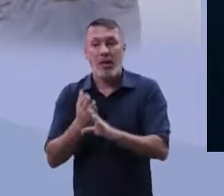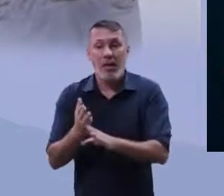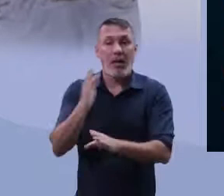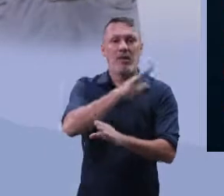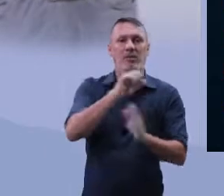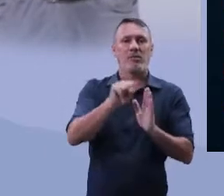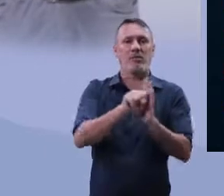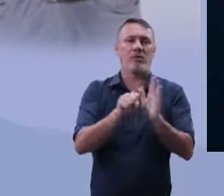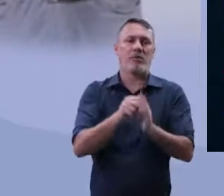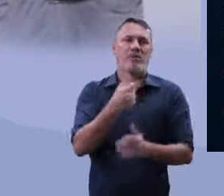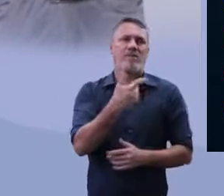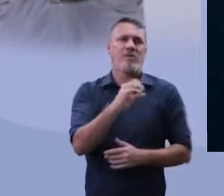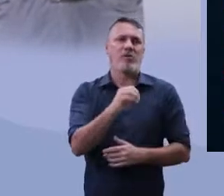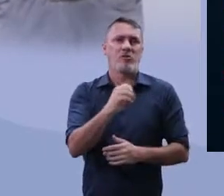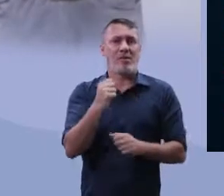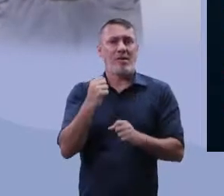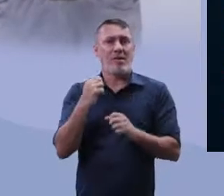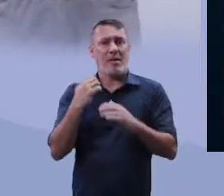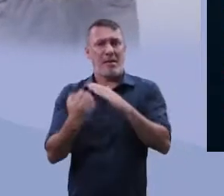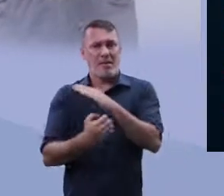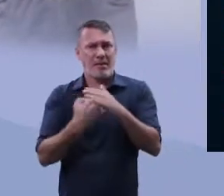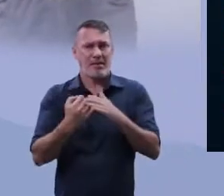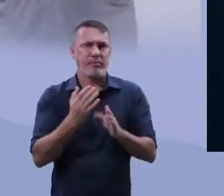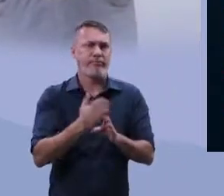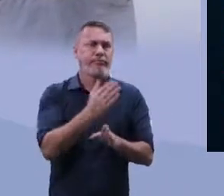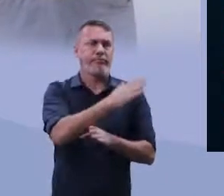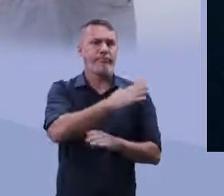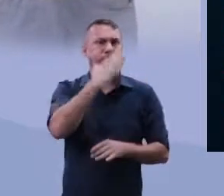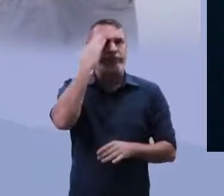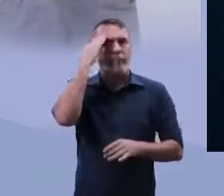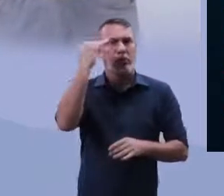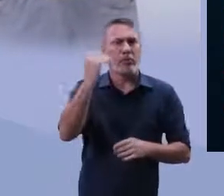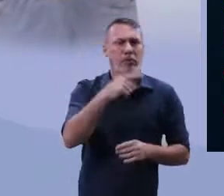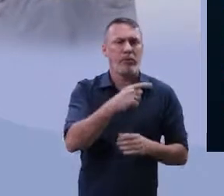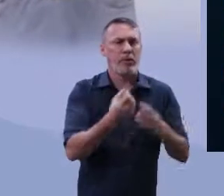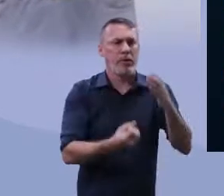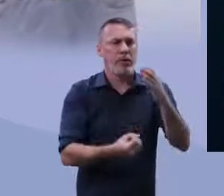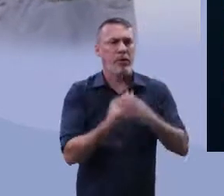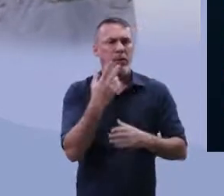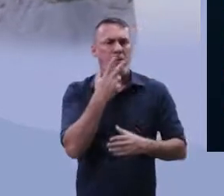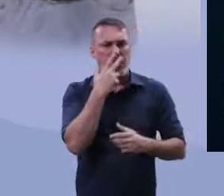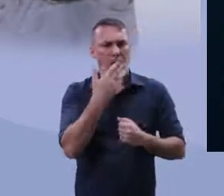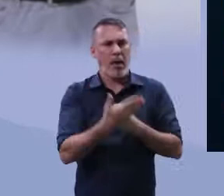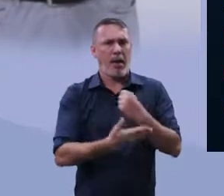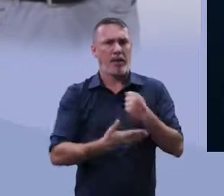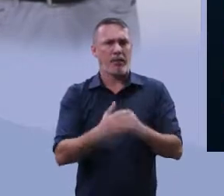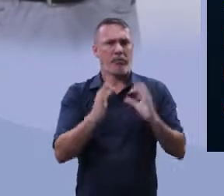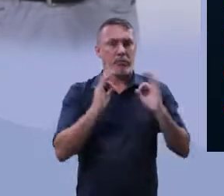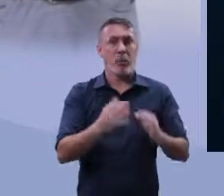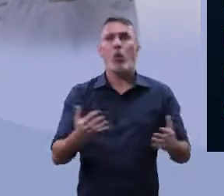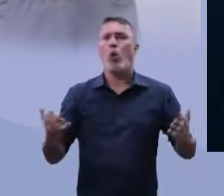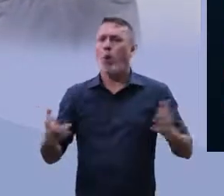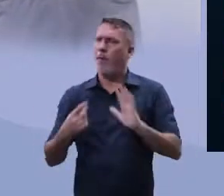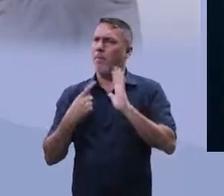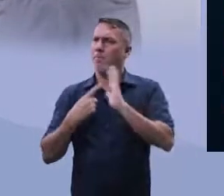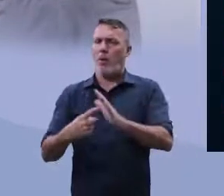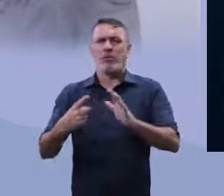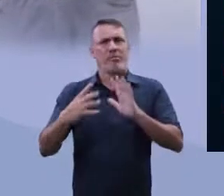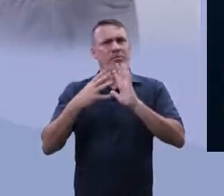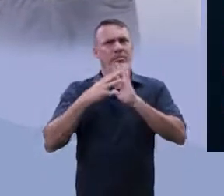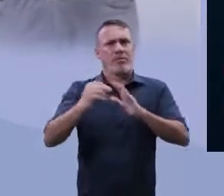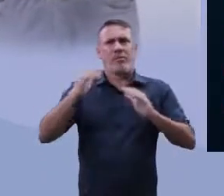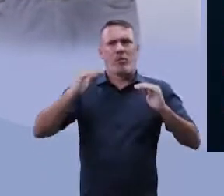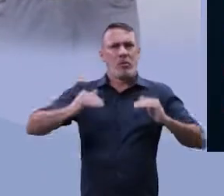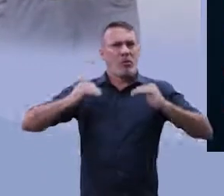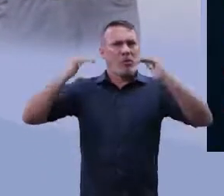antes mesmo da virada do século XX, né, empresas que se estruturaram, né, e que criaram uma base forte e que se